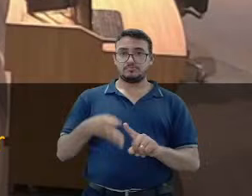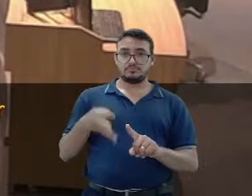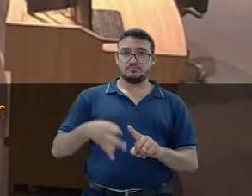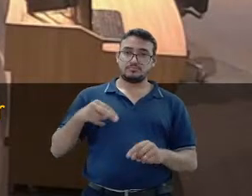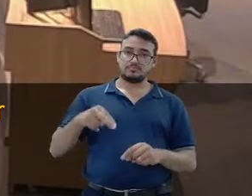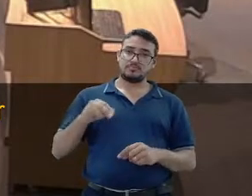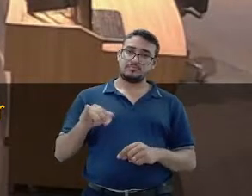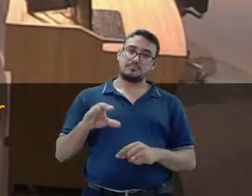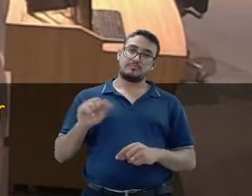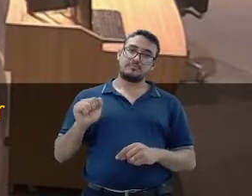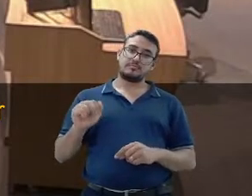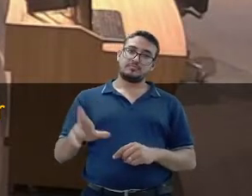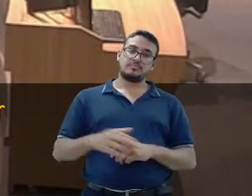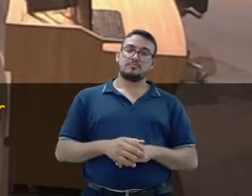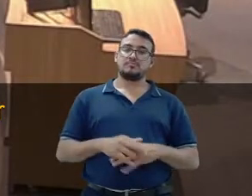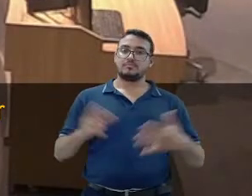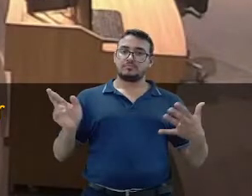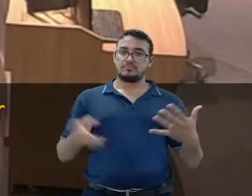Lima, recurso ordinário